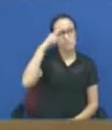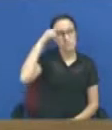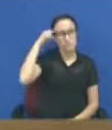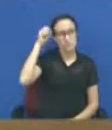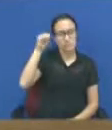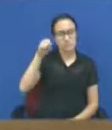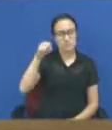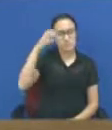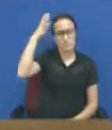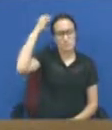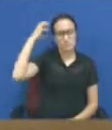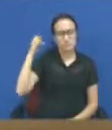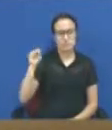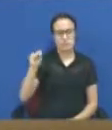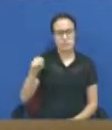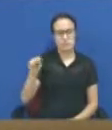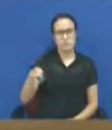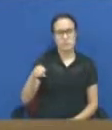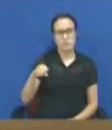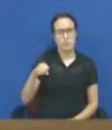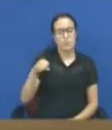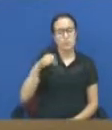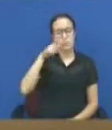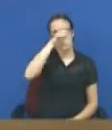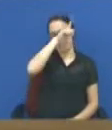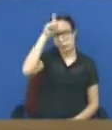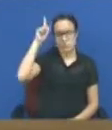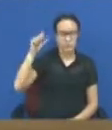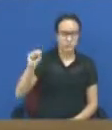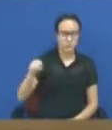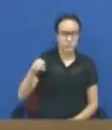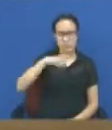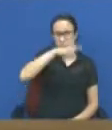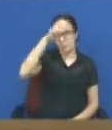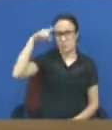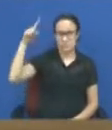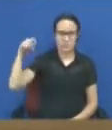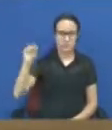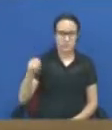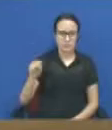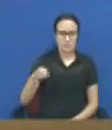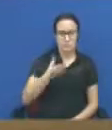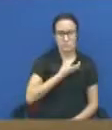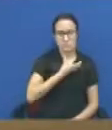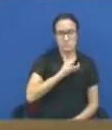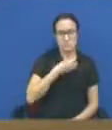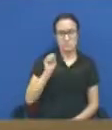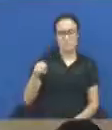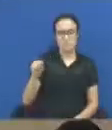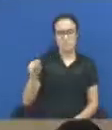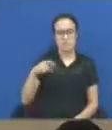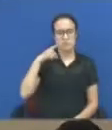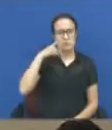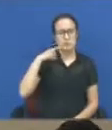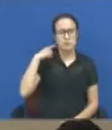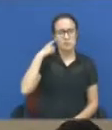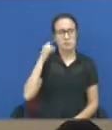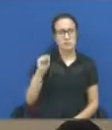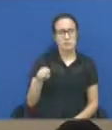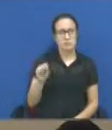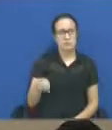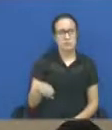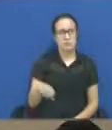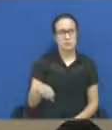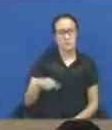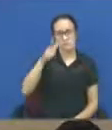Lu Bogo. Sim. Luizinho. Sim. Doutora Mayra. Sim. Miguel Lombardi. Sim. Newton Santos, sim.